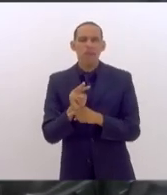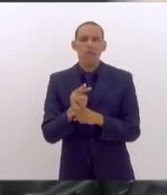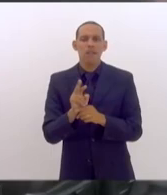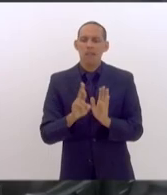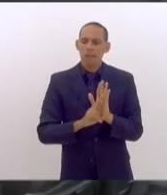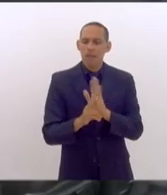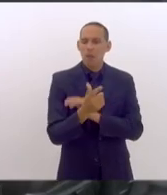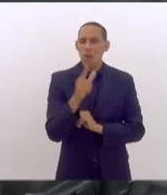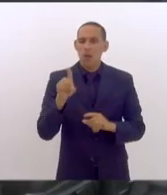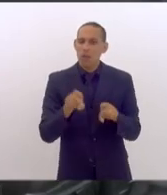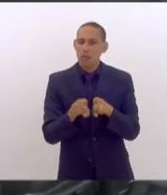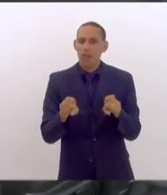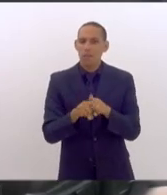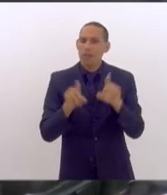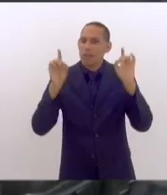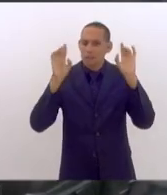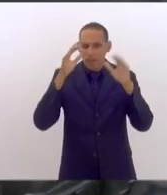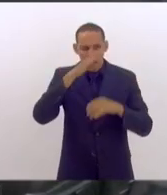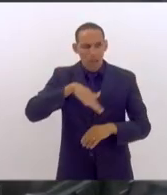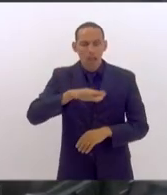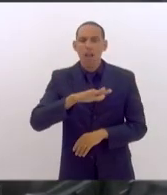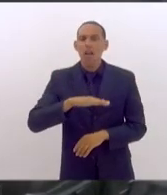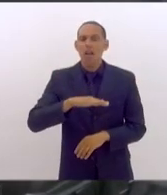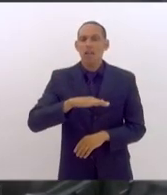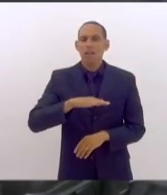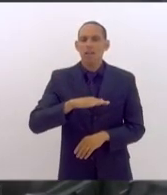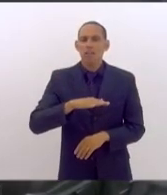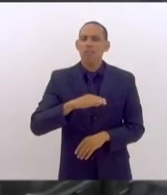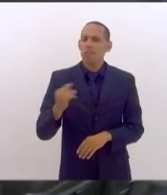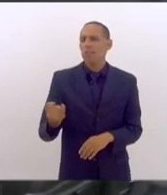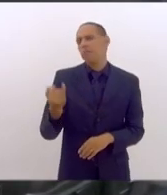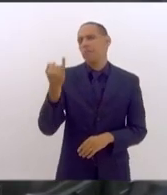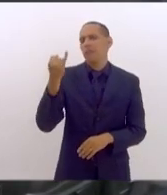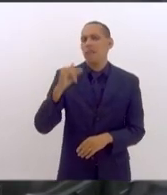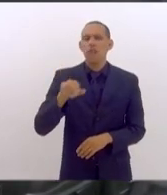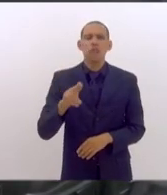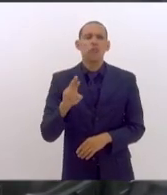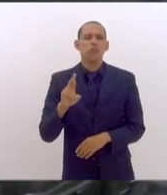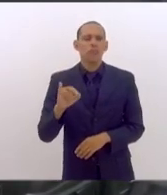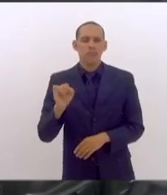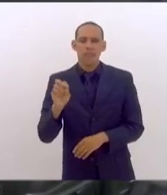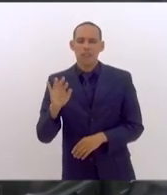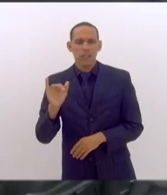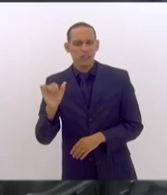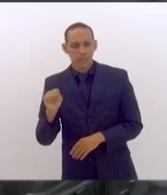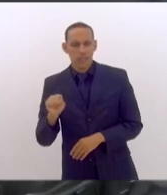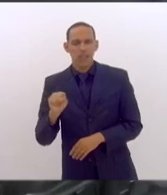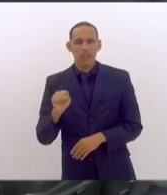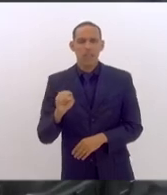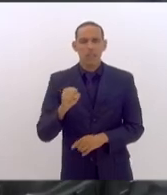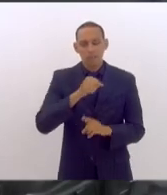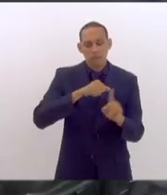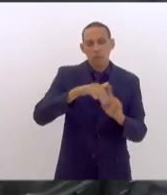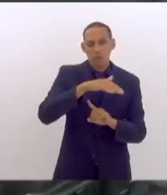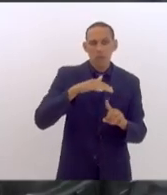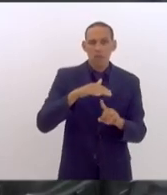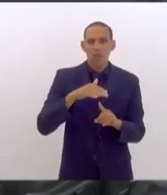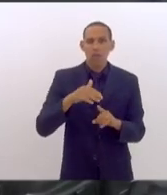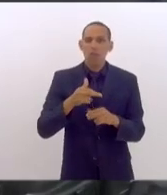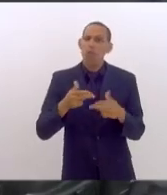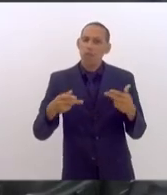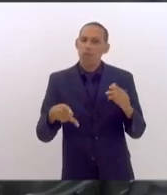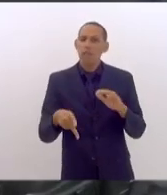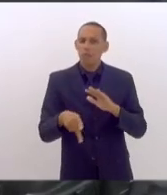representações especialistas do setor Fundamental juristas e entidades da sociedade civil que tem o produção sobre esse tema